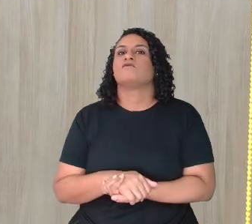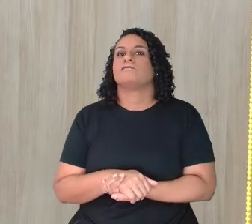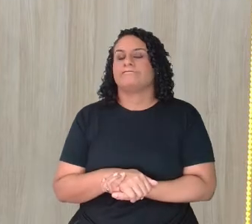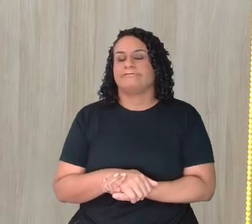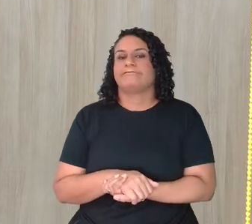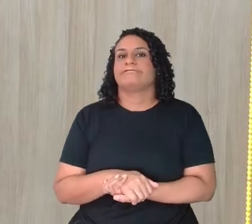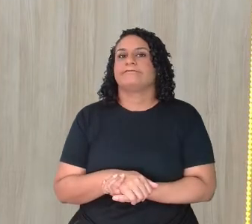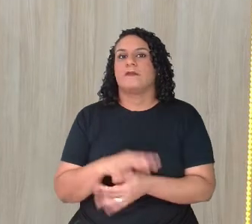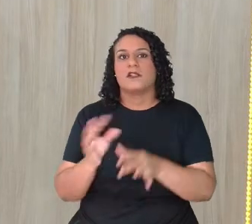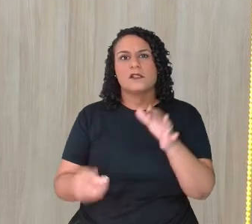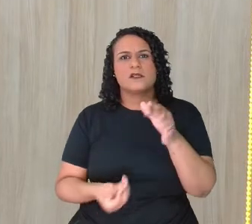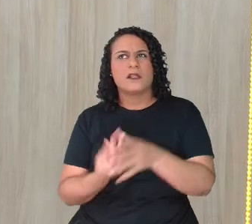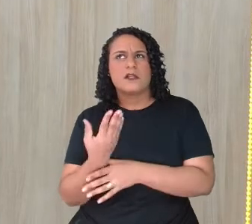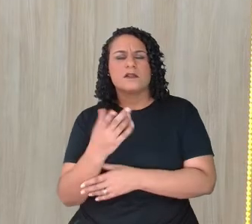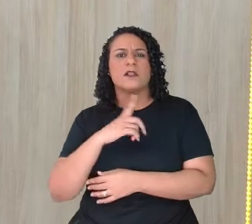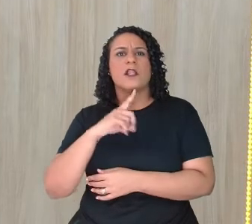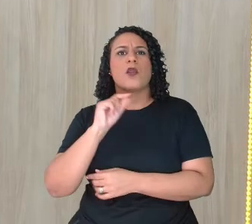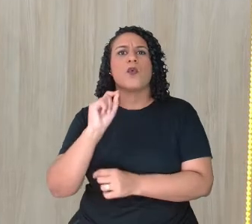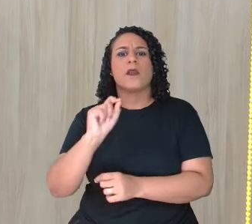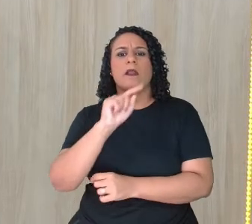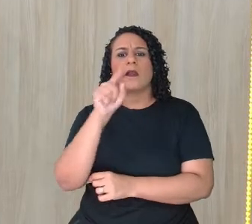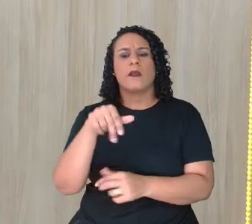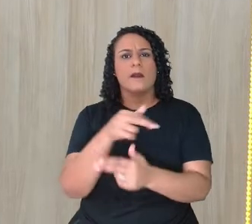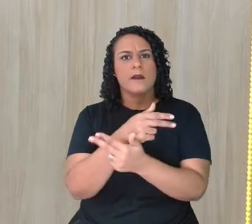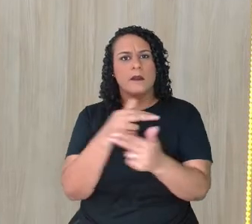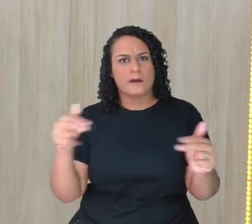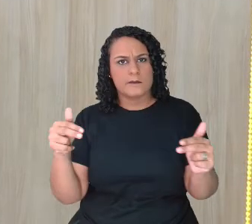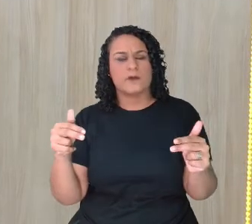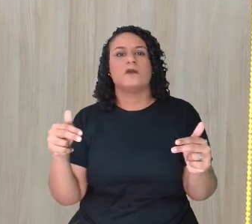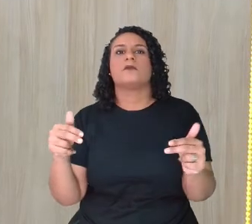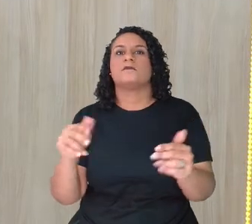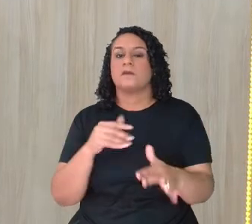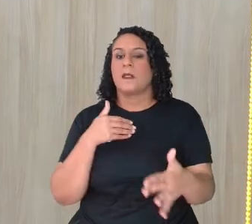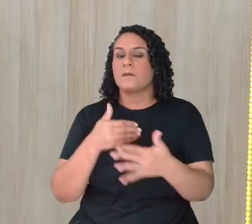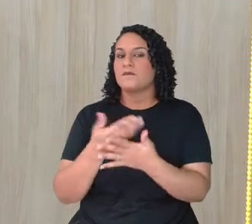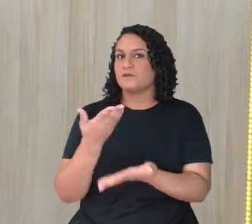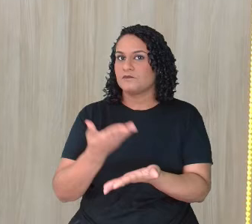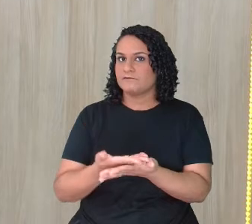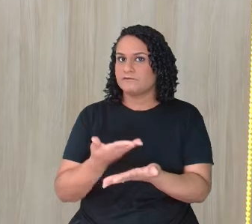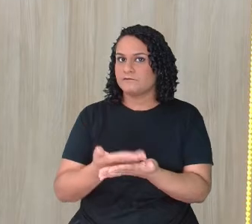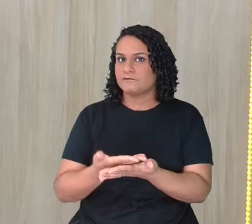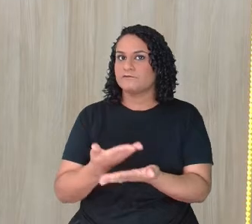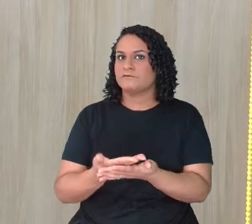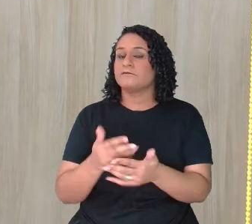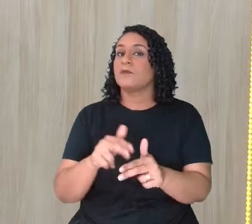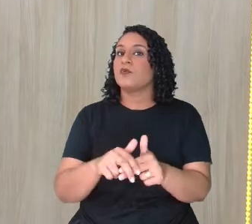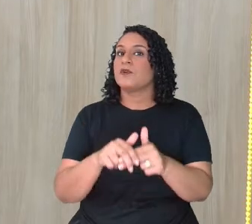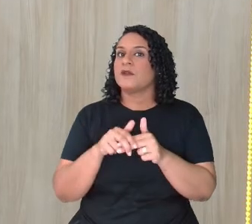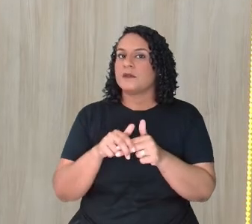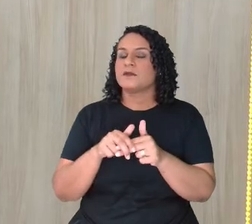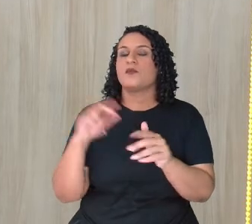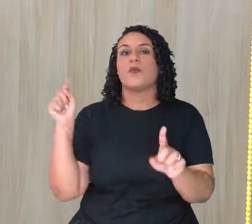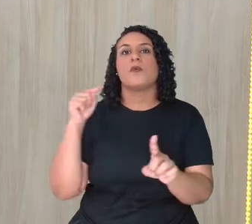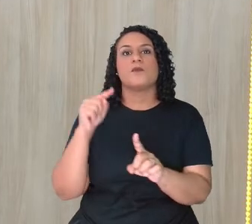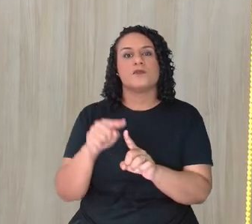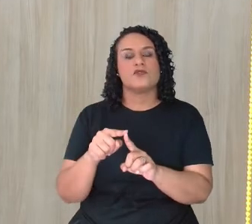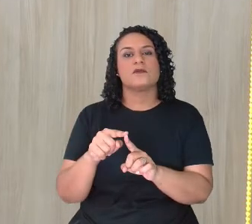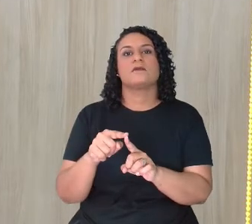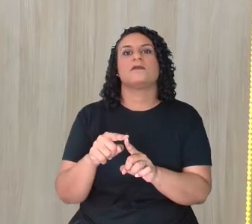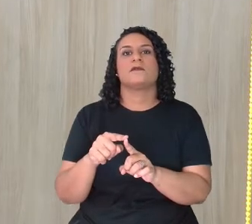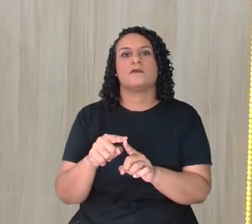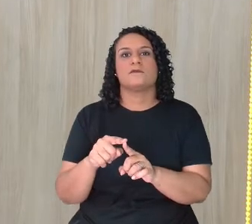pontuação. E aí vamos explorar também, não é, na próxima aula, por isso que o objetivo ele